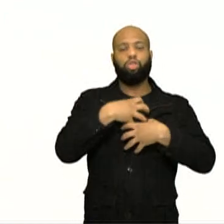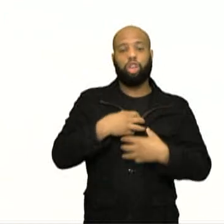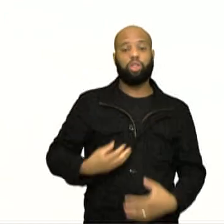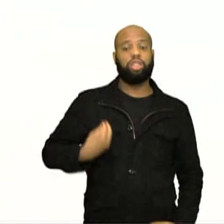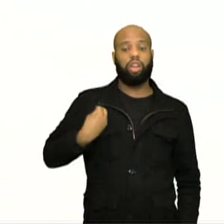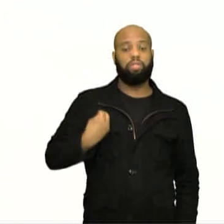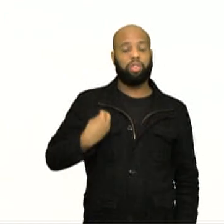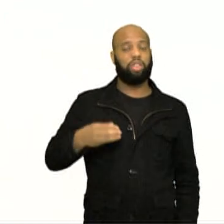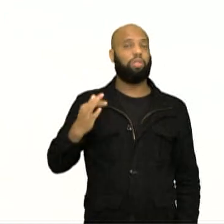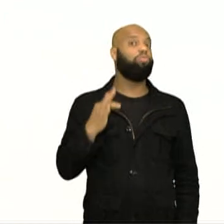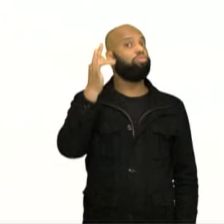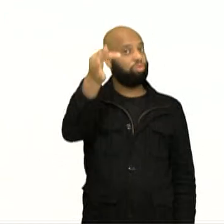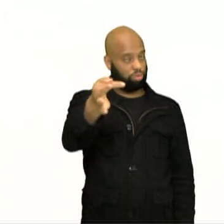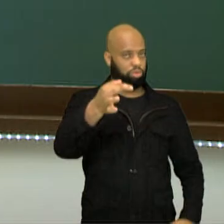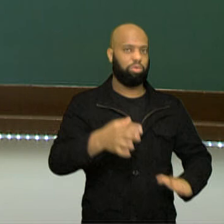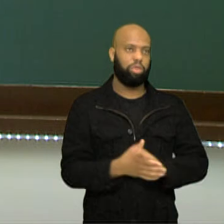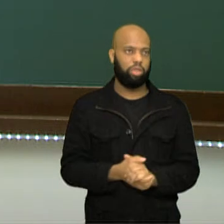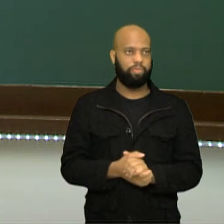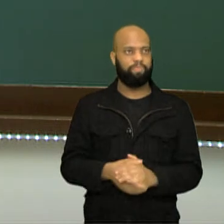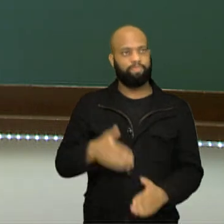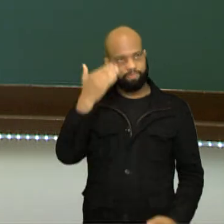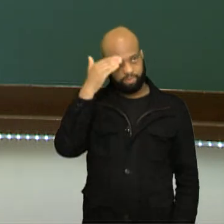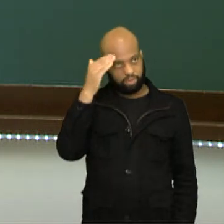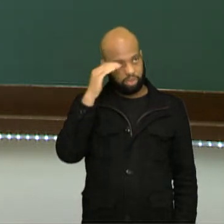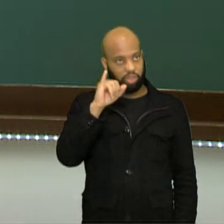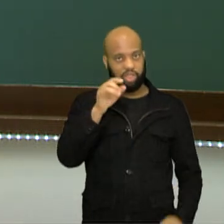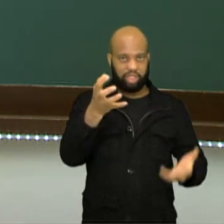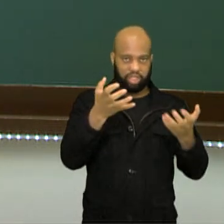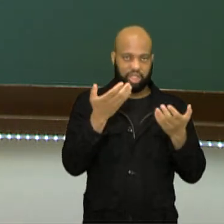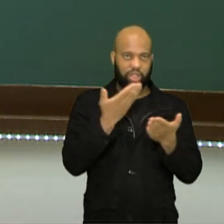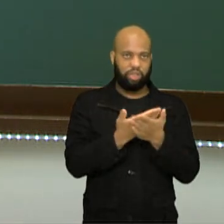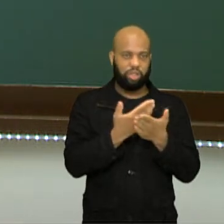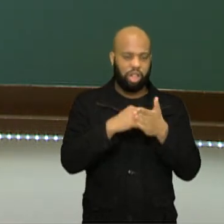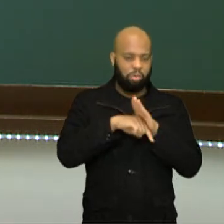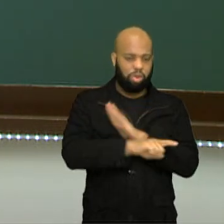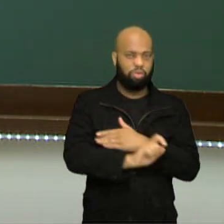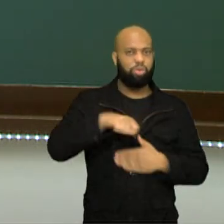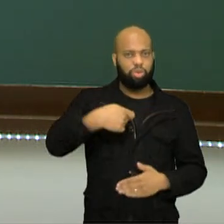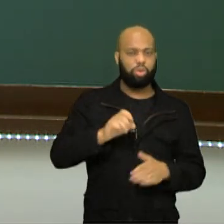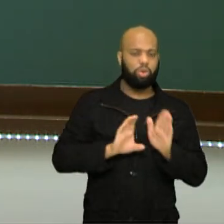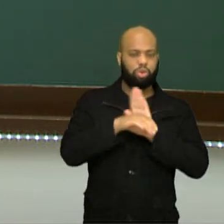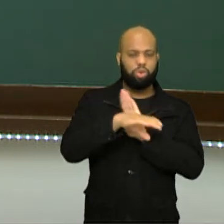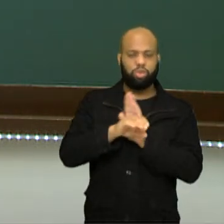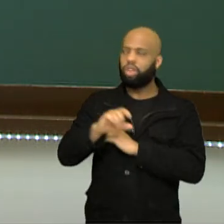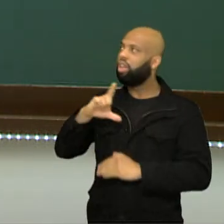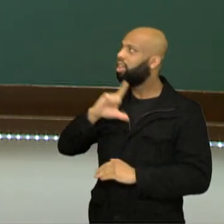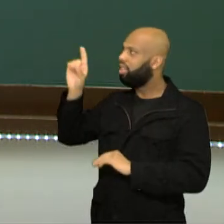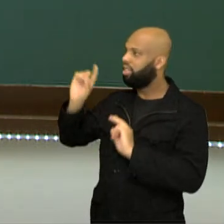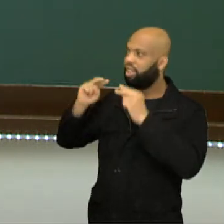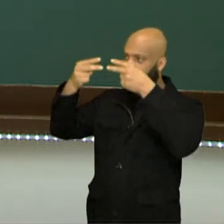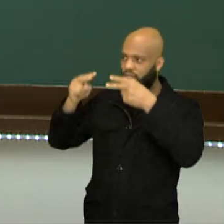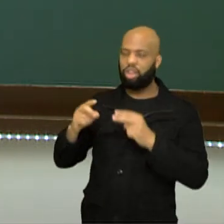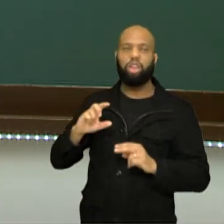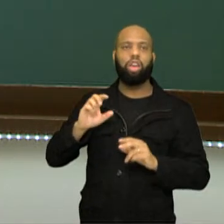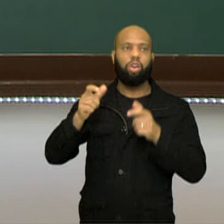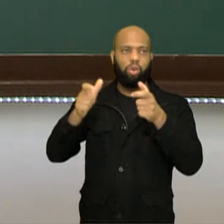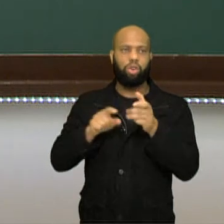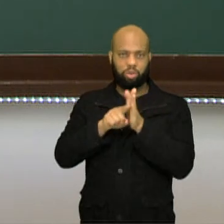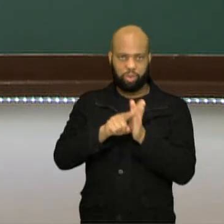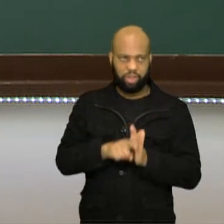vida no futuro, certo? Caso você queira estudar um pouco mais sobre esses conceitos, temos aqui as nossas